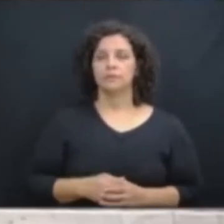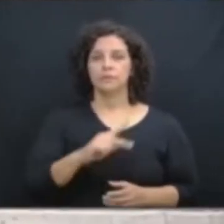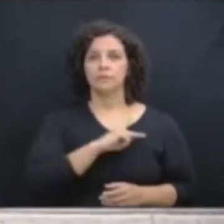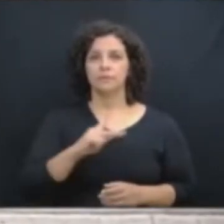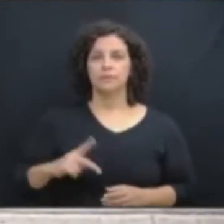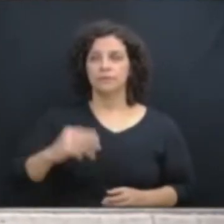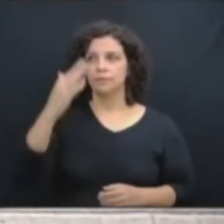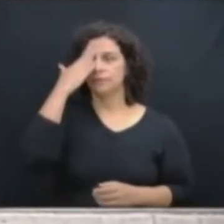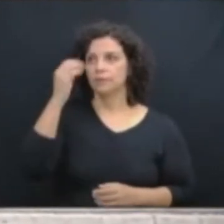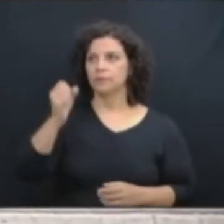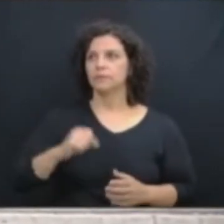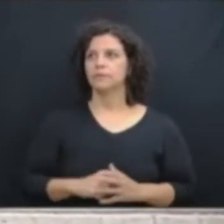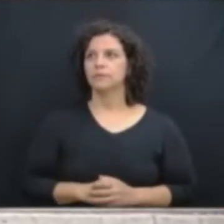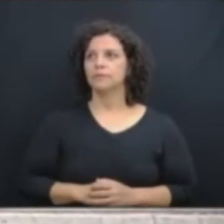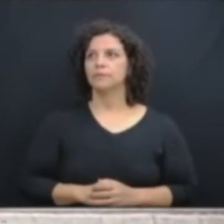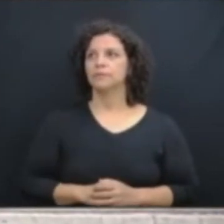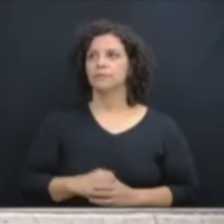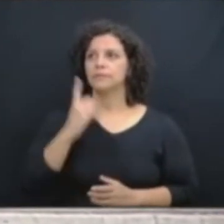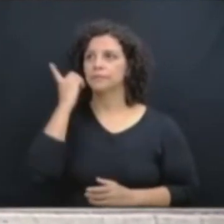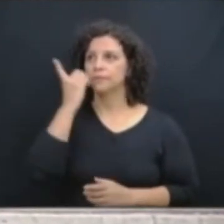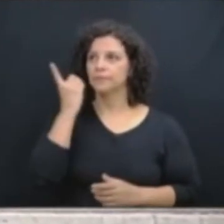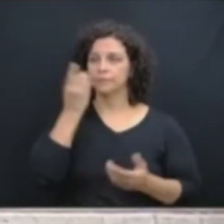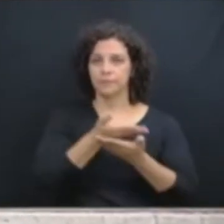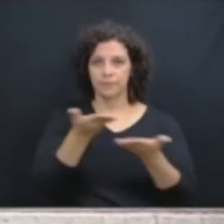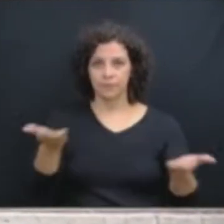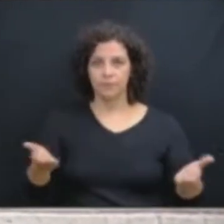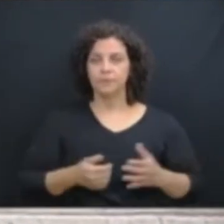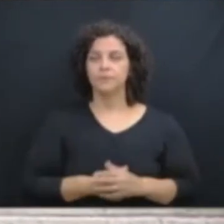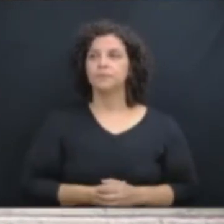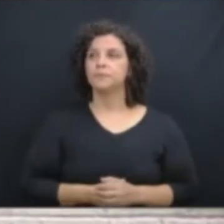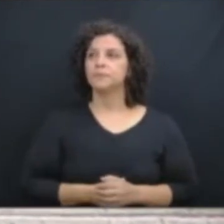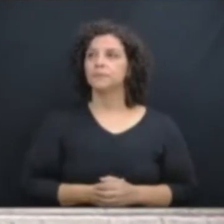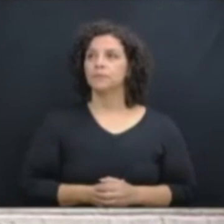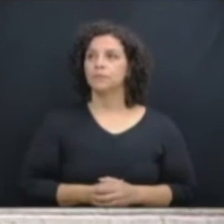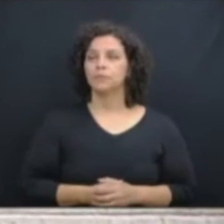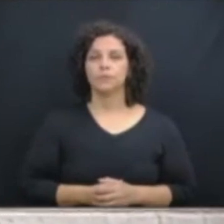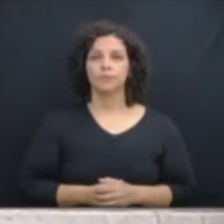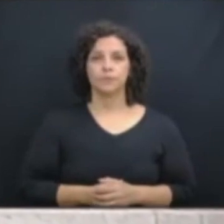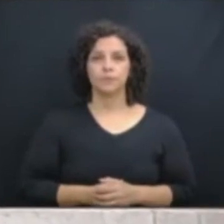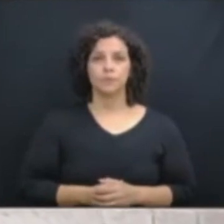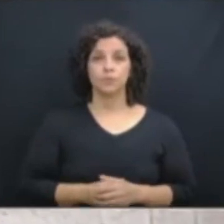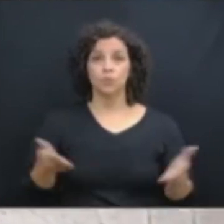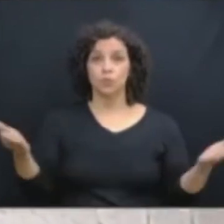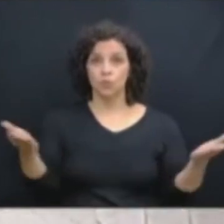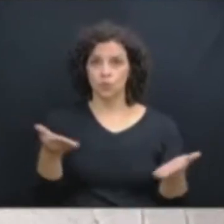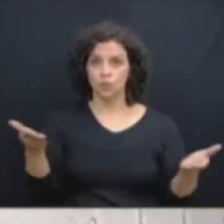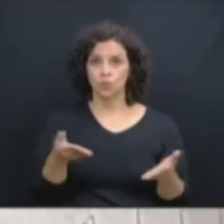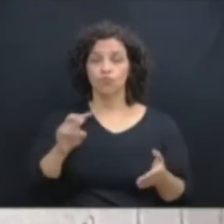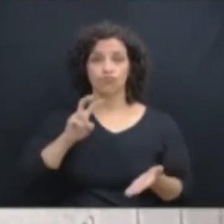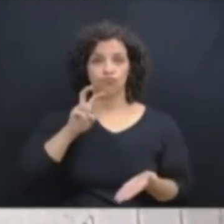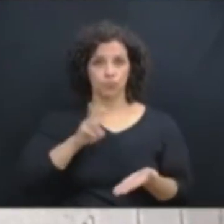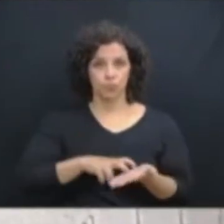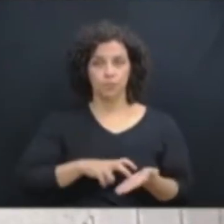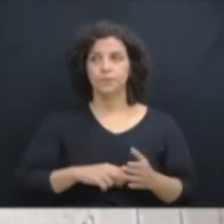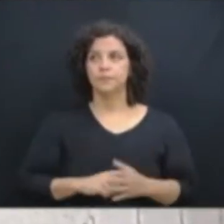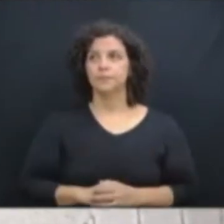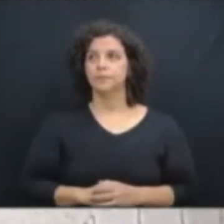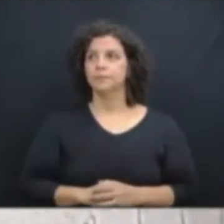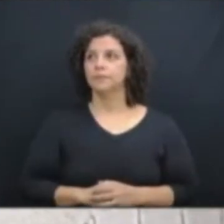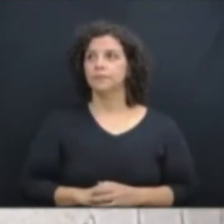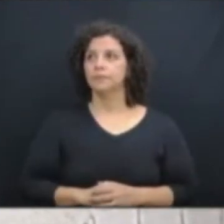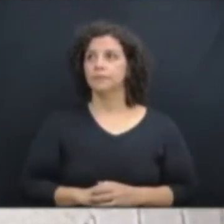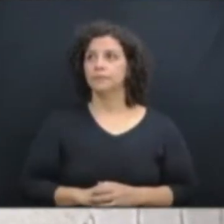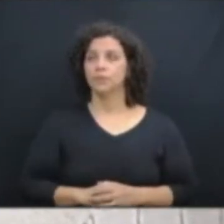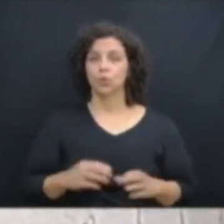presidente Traiano, deputados e deputadas, hoje pela manhã,